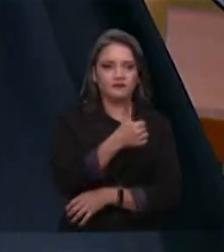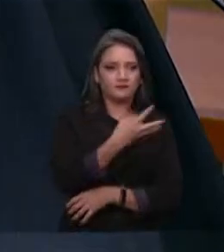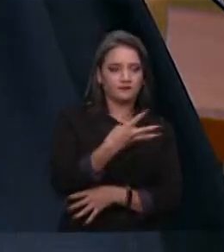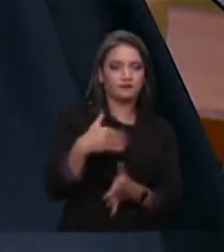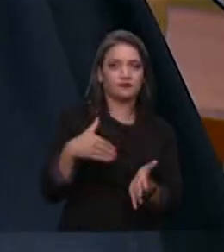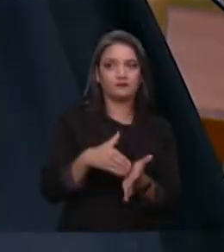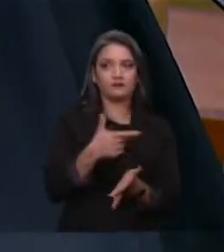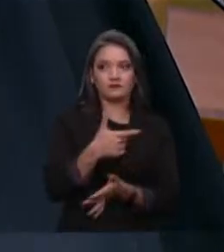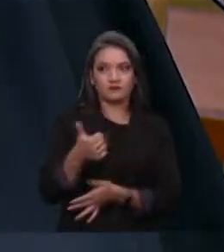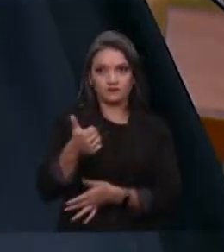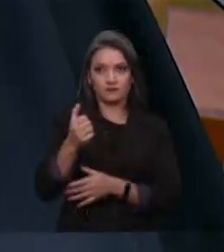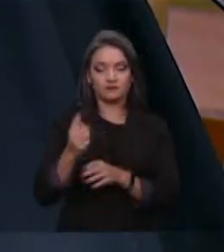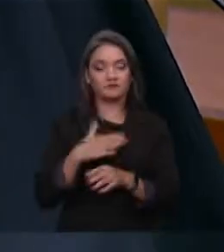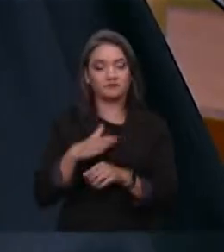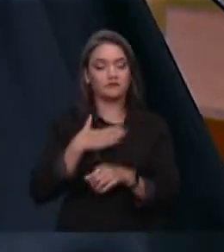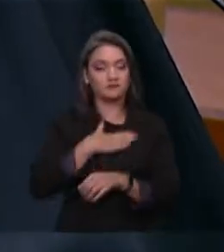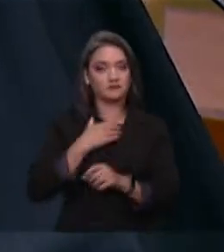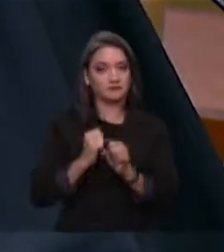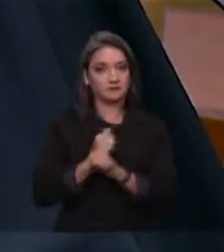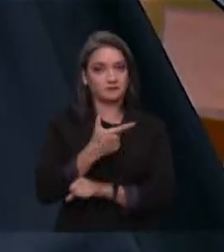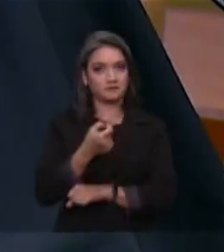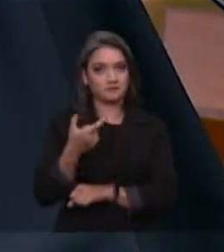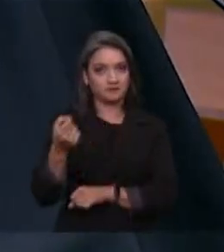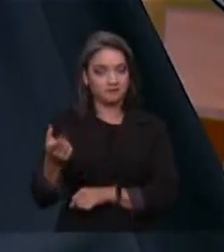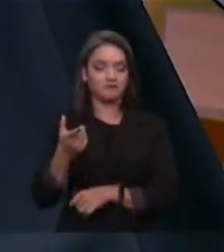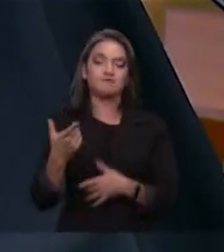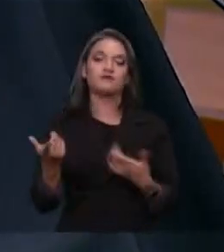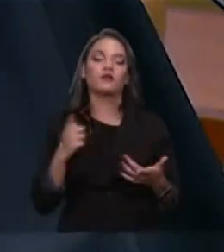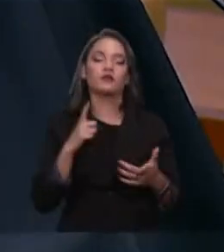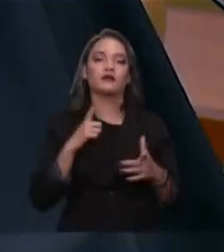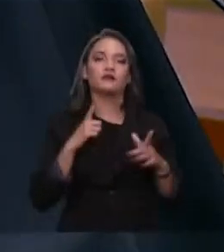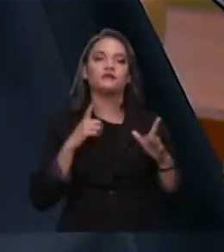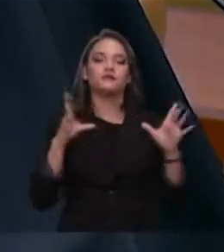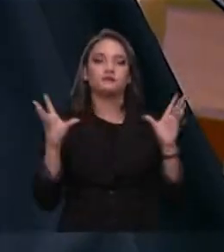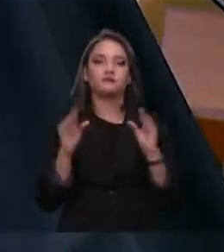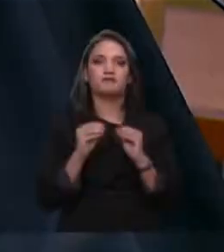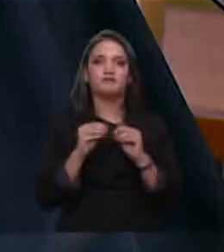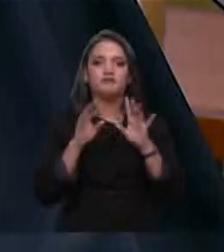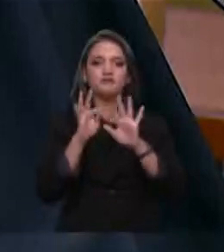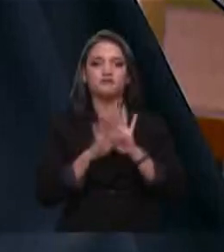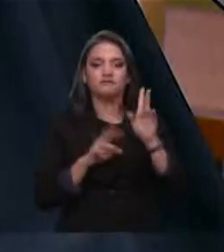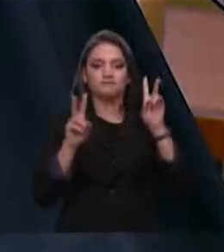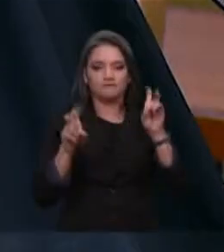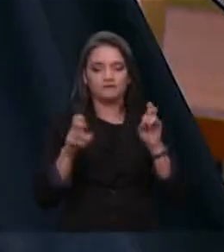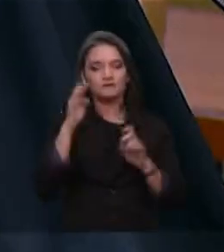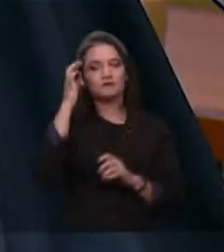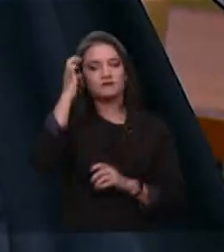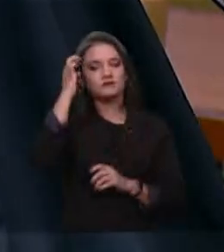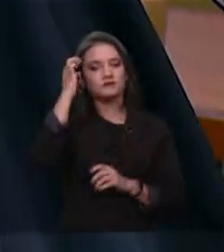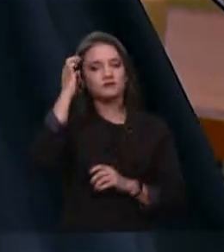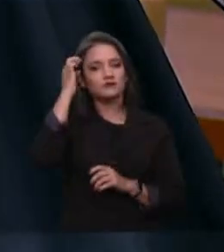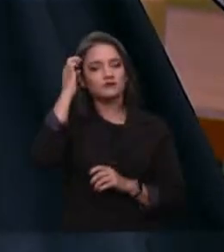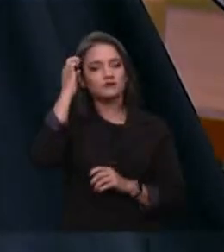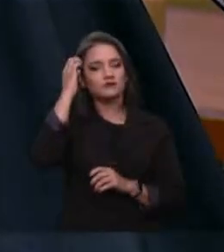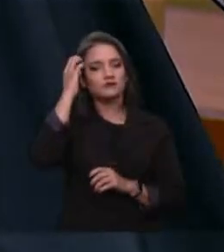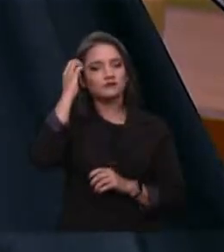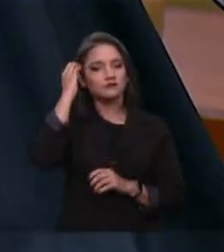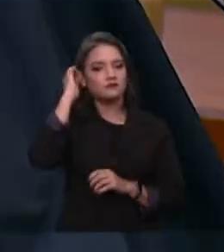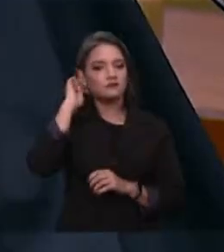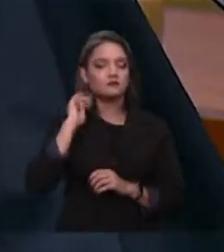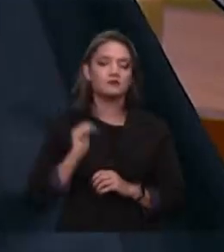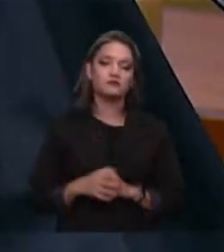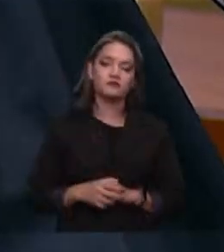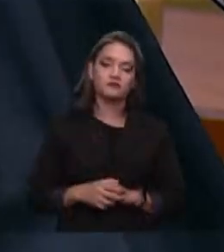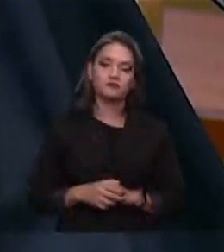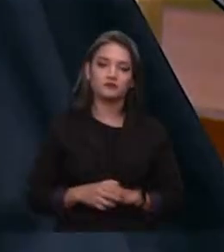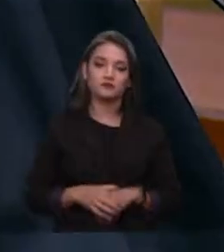de agosto de 2020, extraio o seguinte excerto. Abro aspas. No caso em